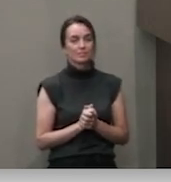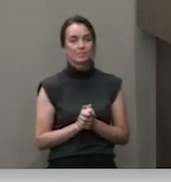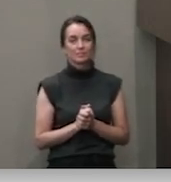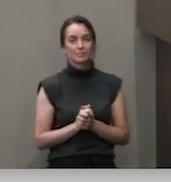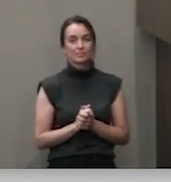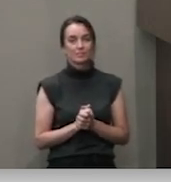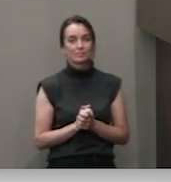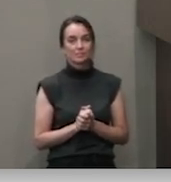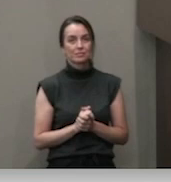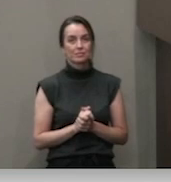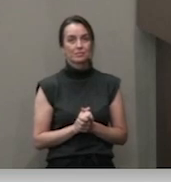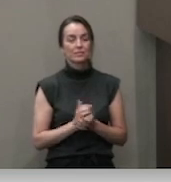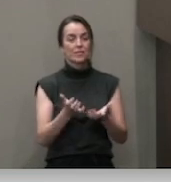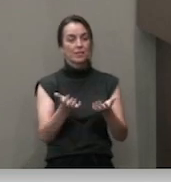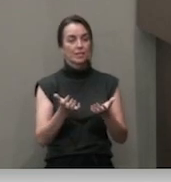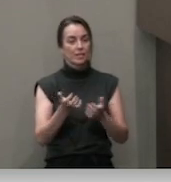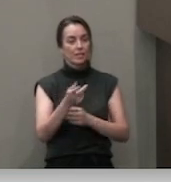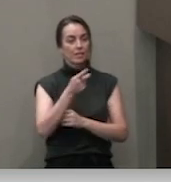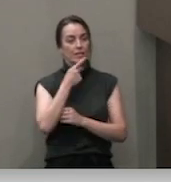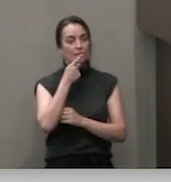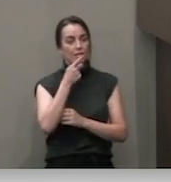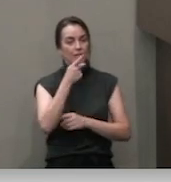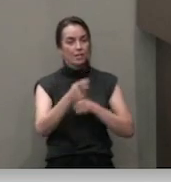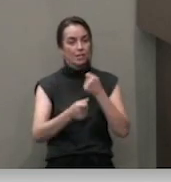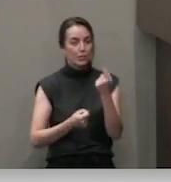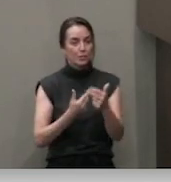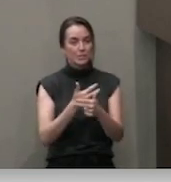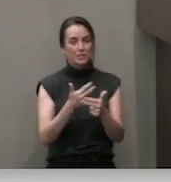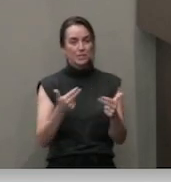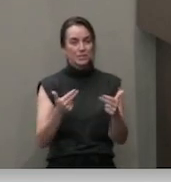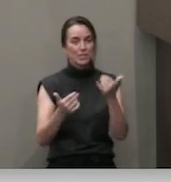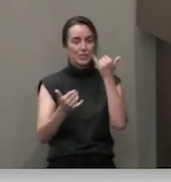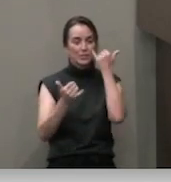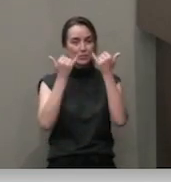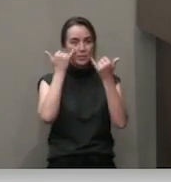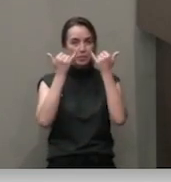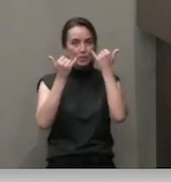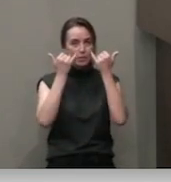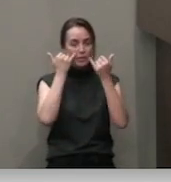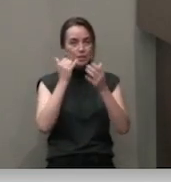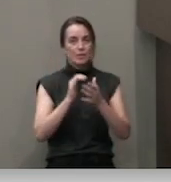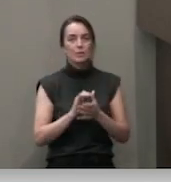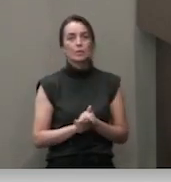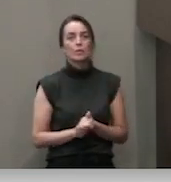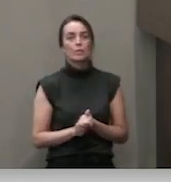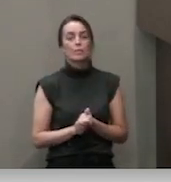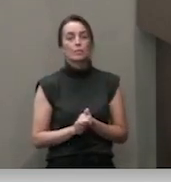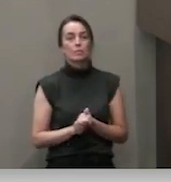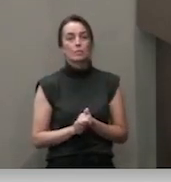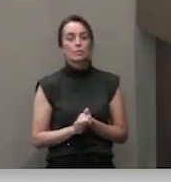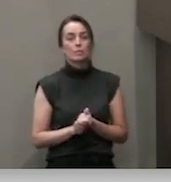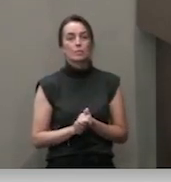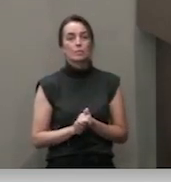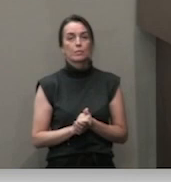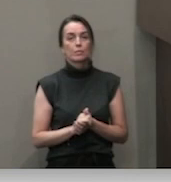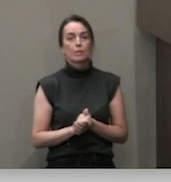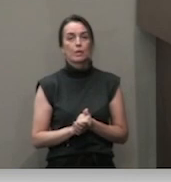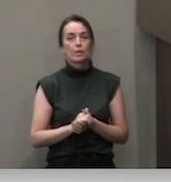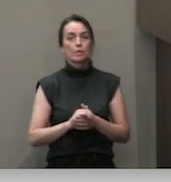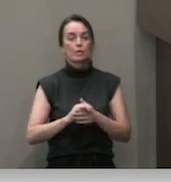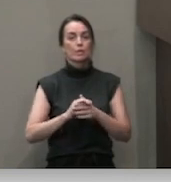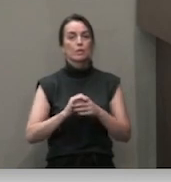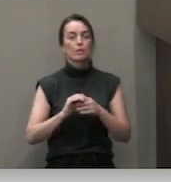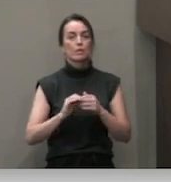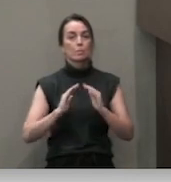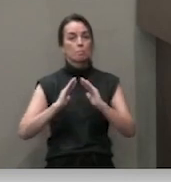assim algumas informações em questão numa reivindicação aqui que alguns colegas